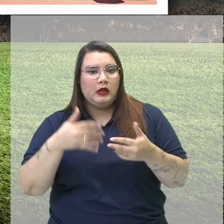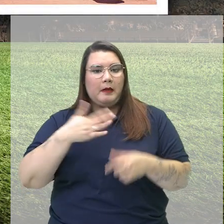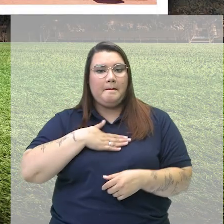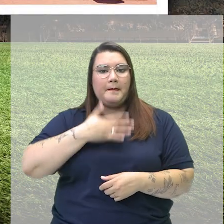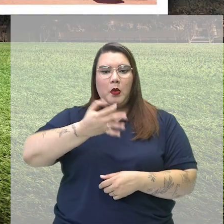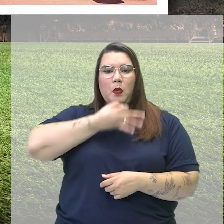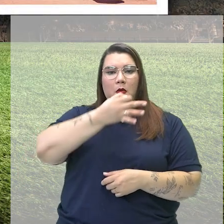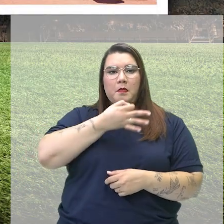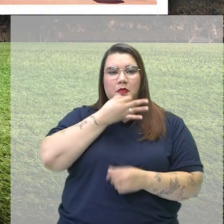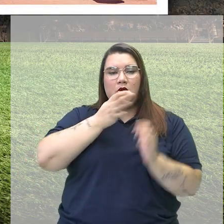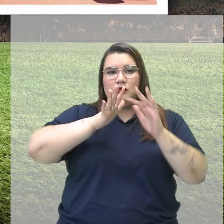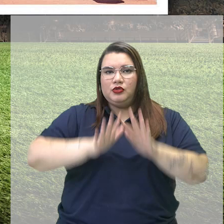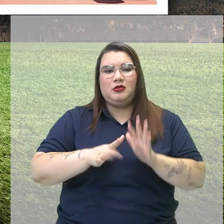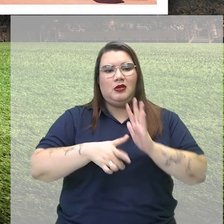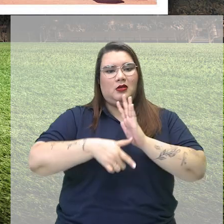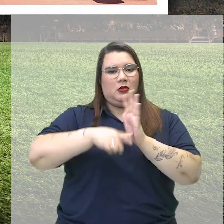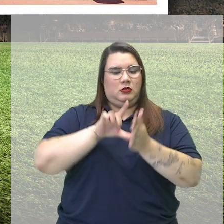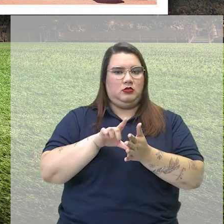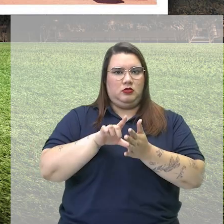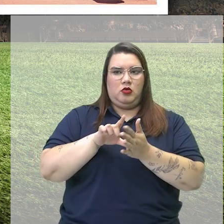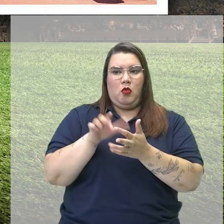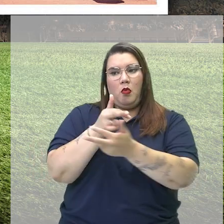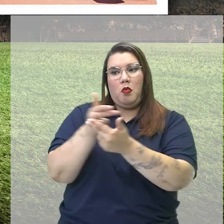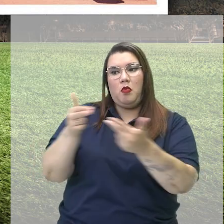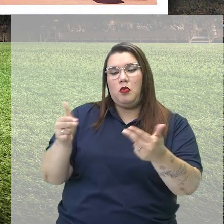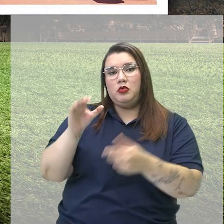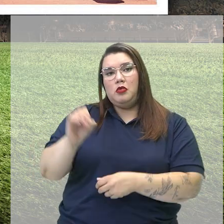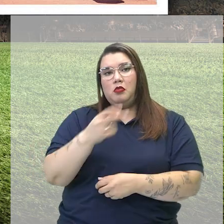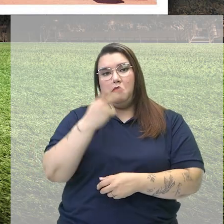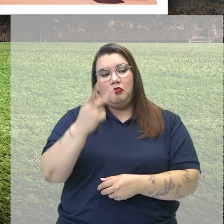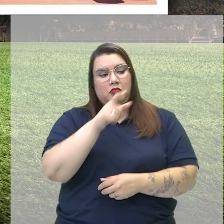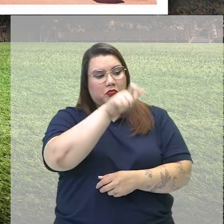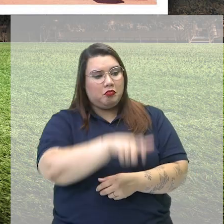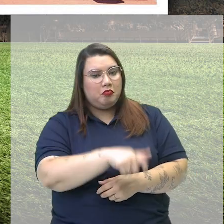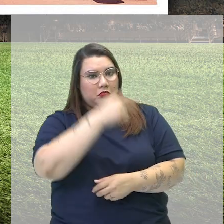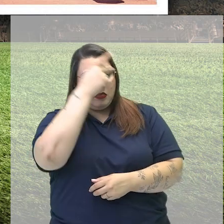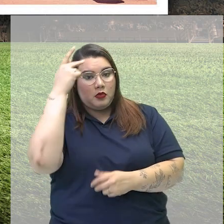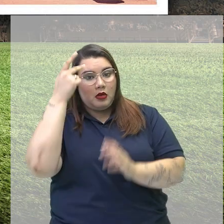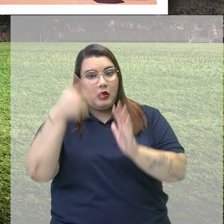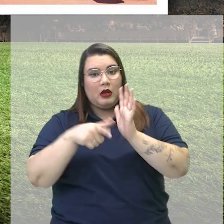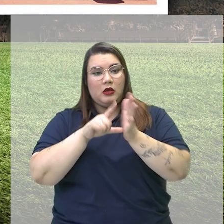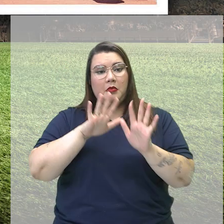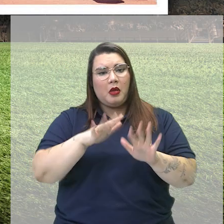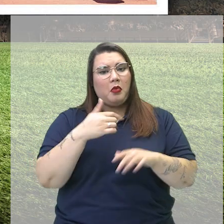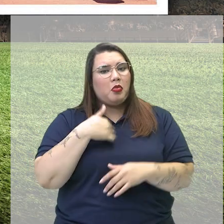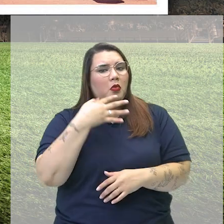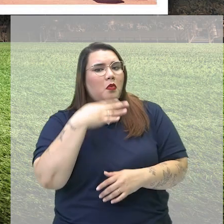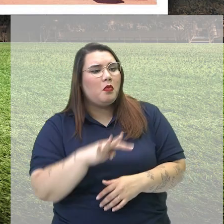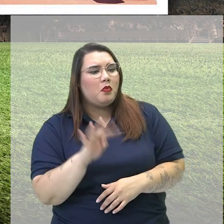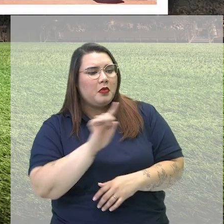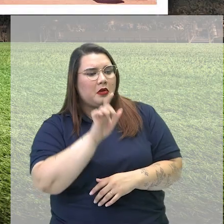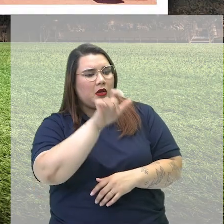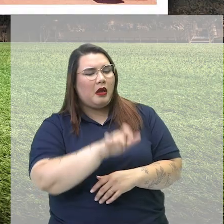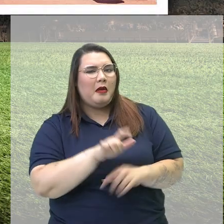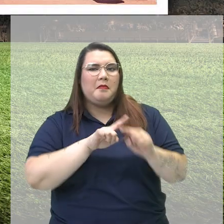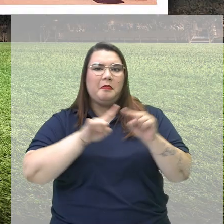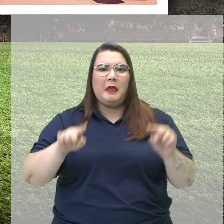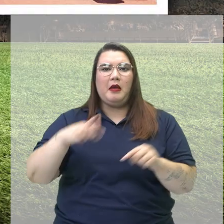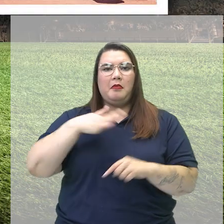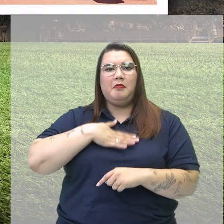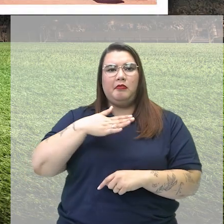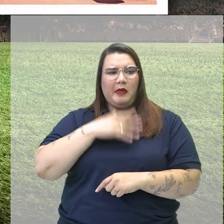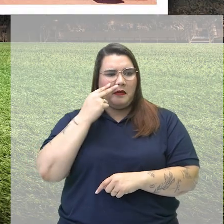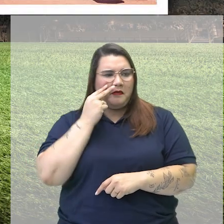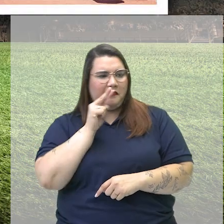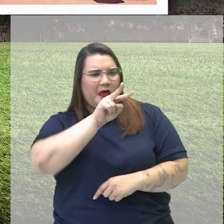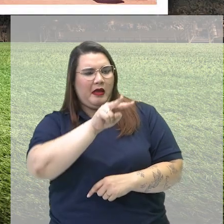pré-concebida sobre algo ou alguém antes mesmo de você conhecer esse algo ou esse alguém. É você bater o olho